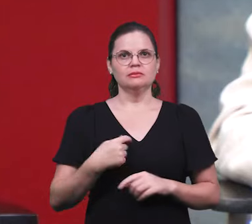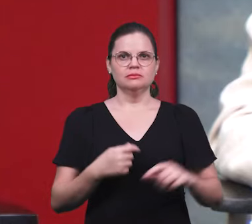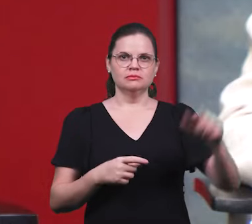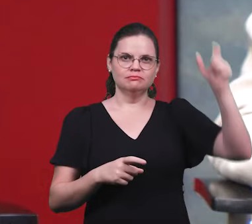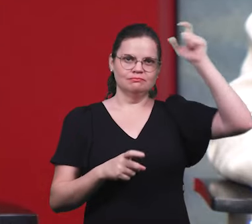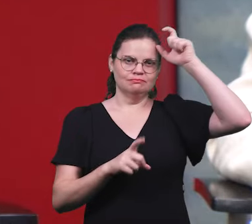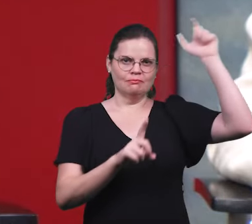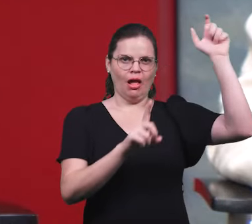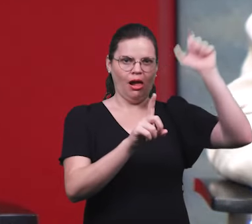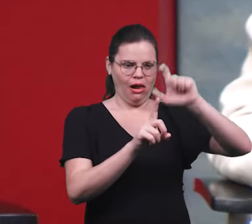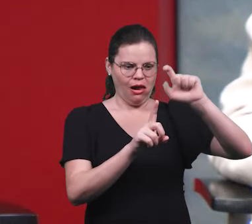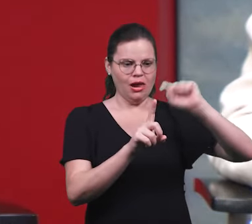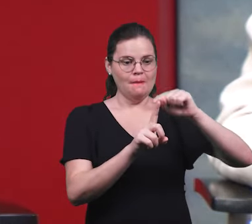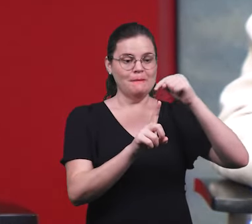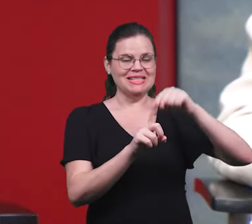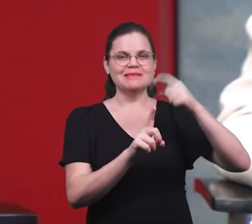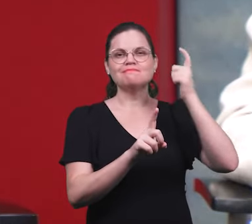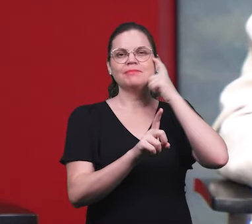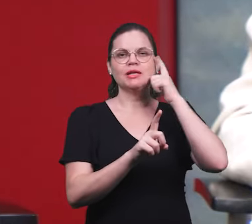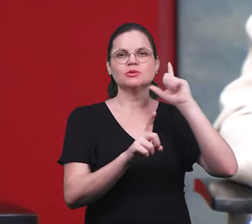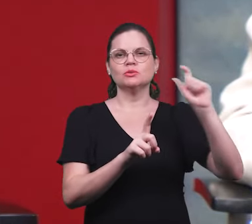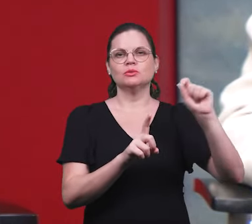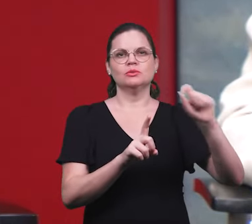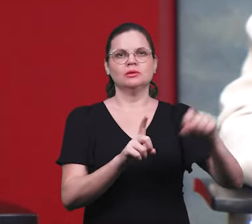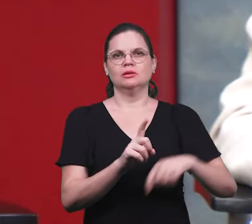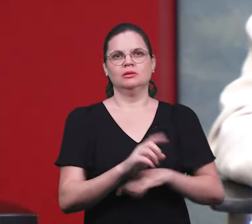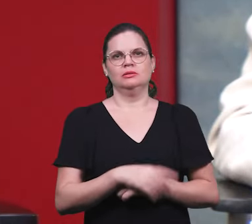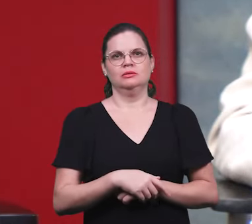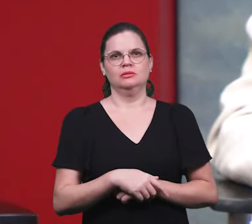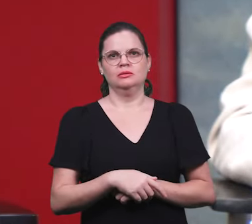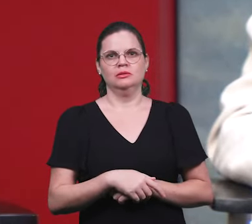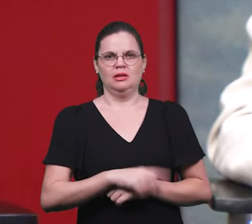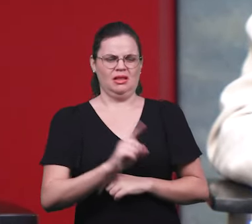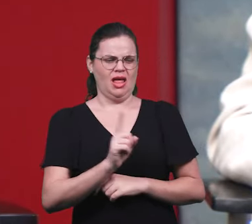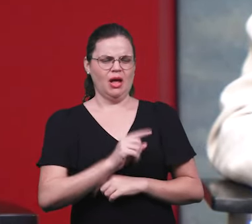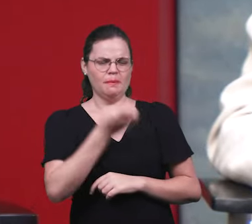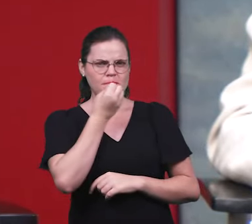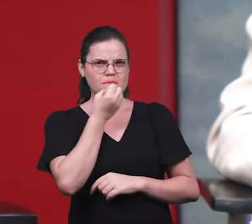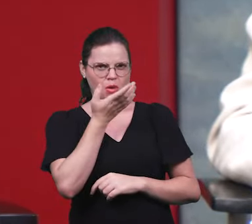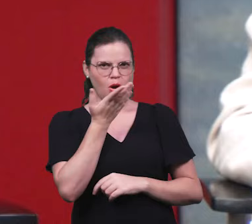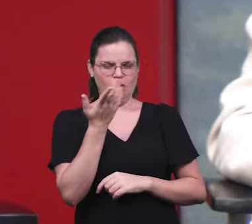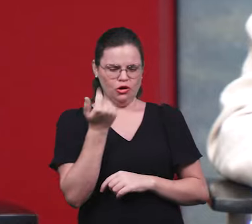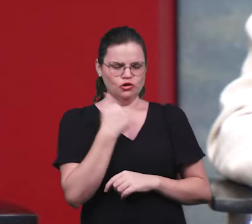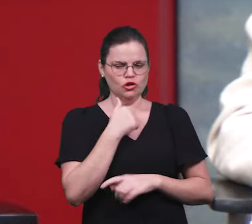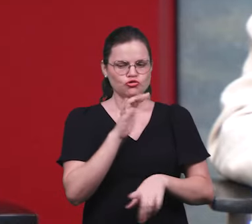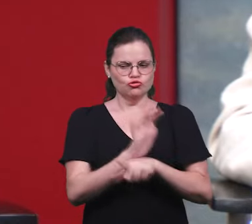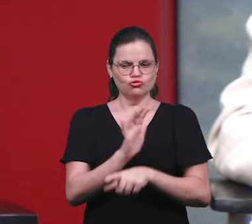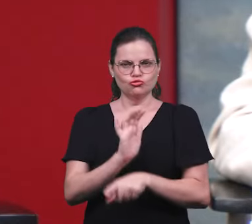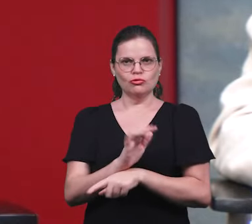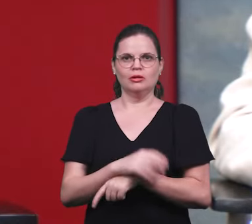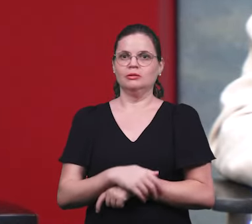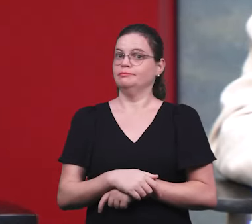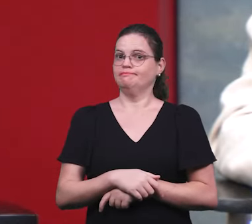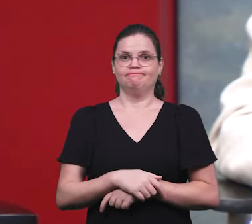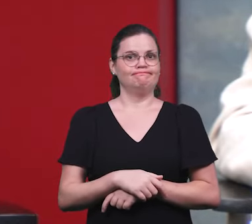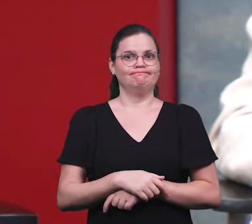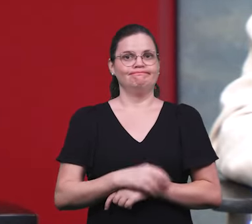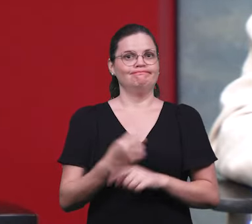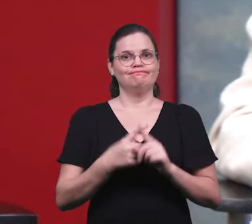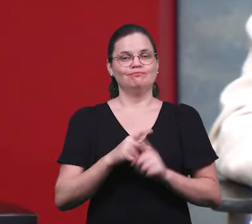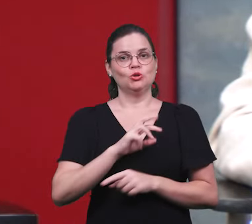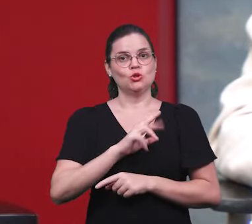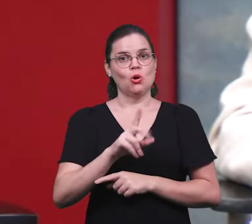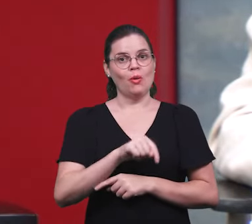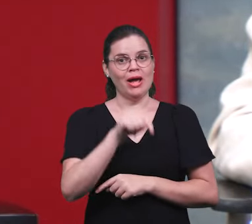ele foi convencido até de que aquilo ali é alguma coisa boa, que ele está fazendo fazer o bem para alguém. E ele